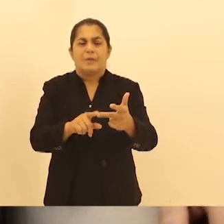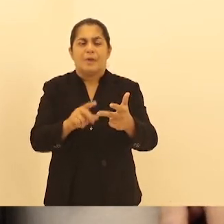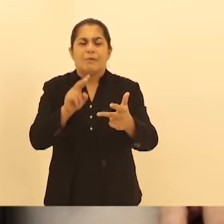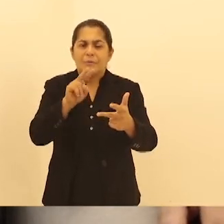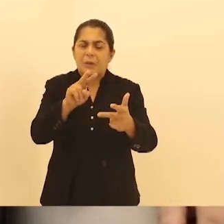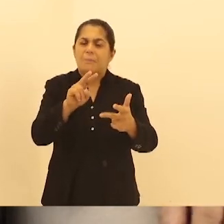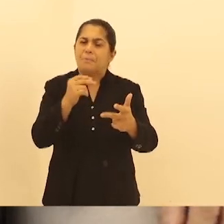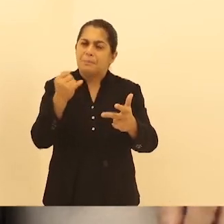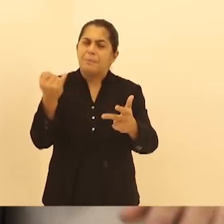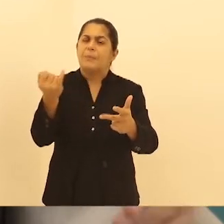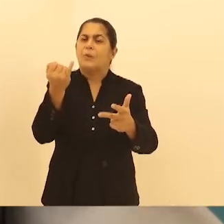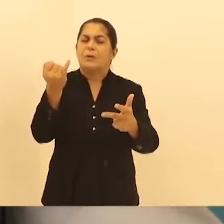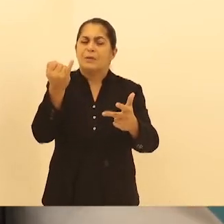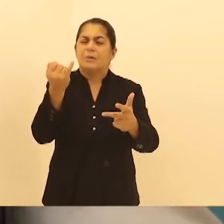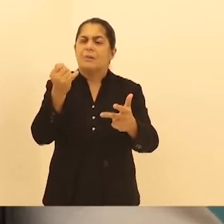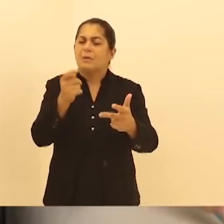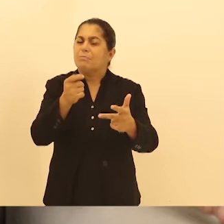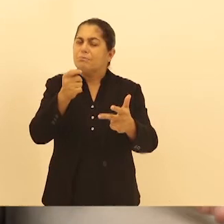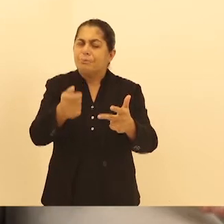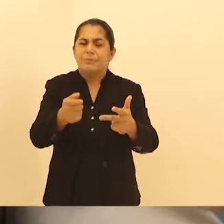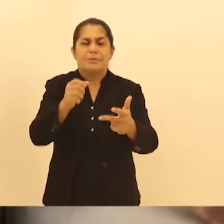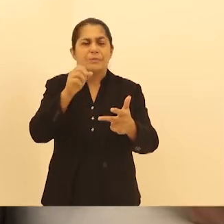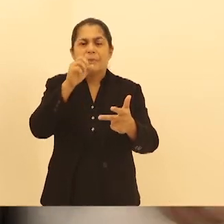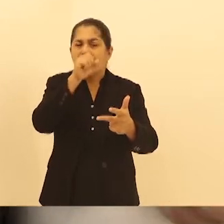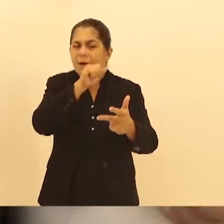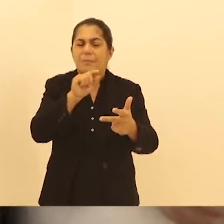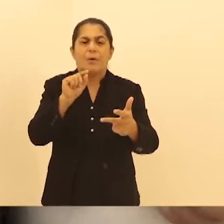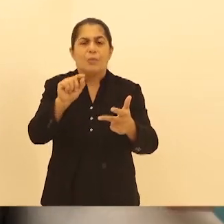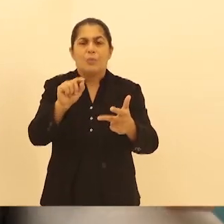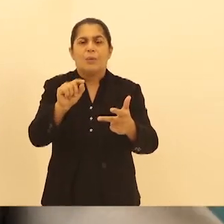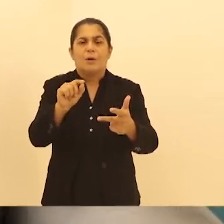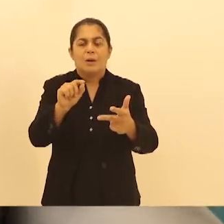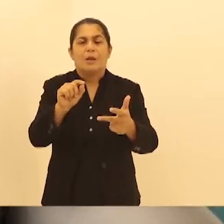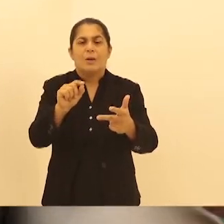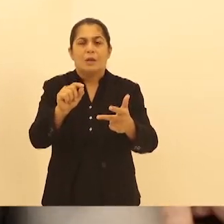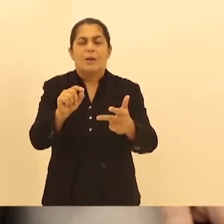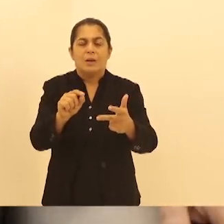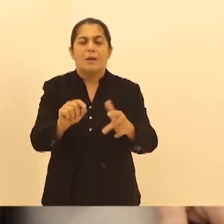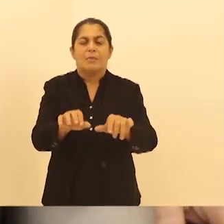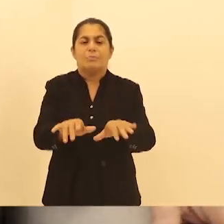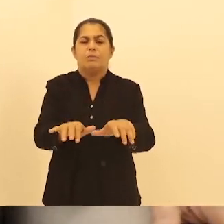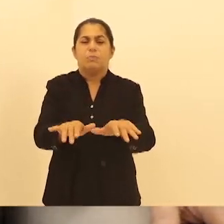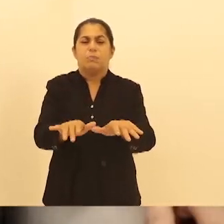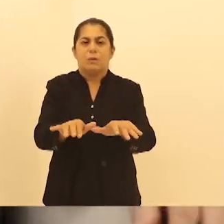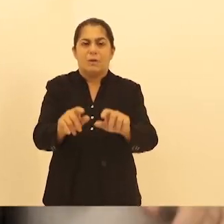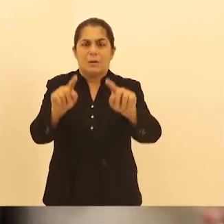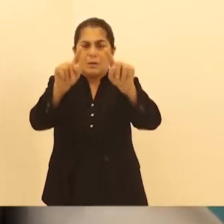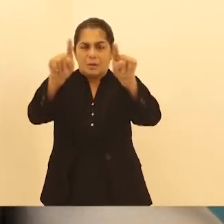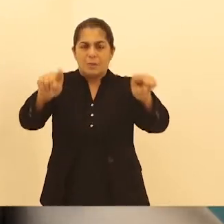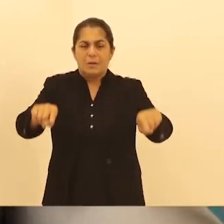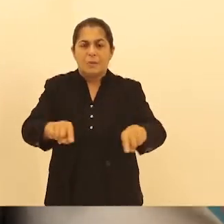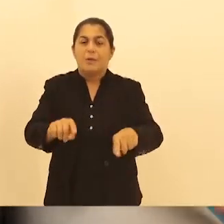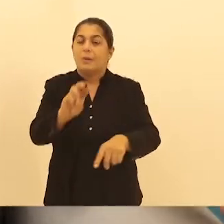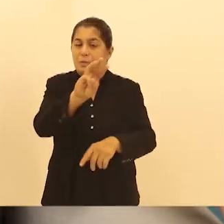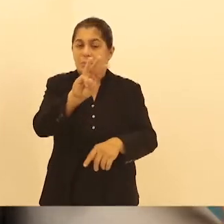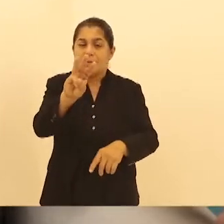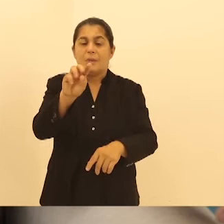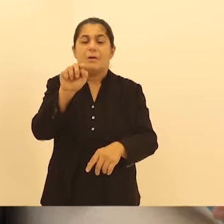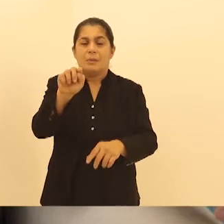mais prático é o nosso formulário eletrônico que está à disposição dos